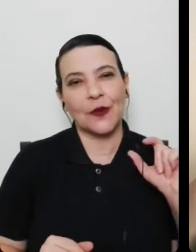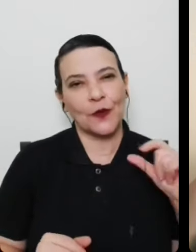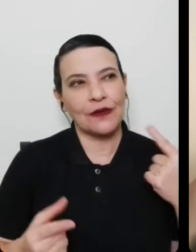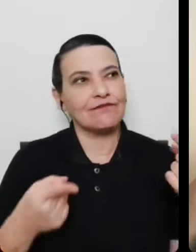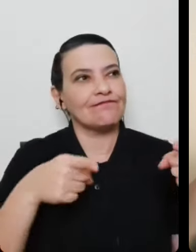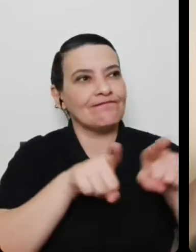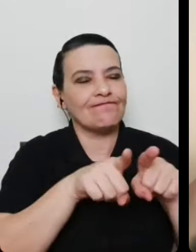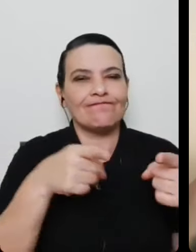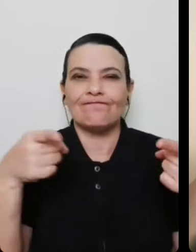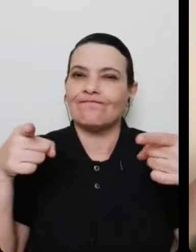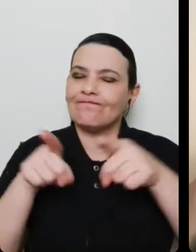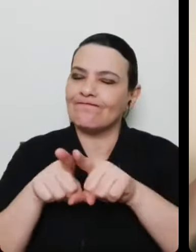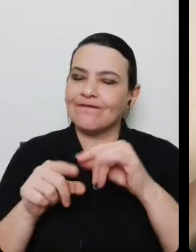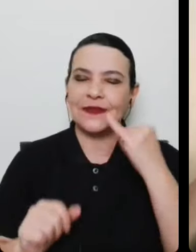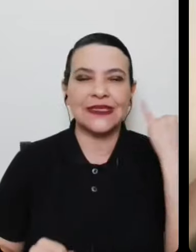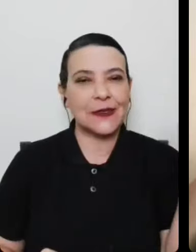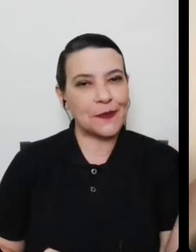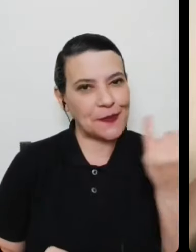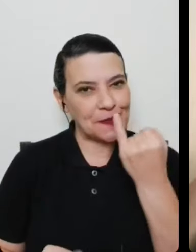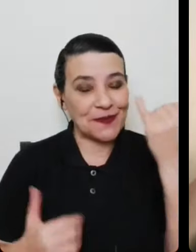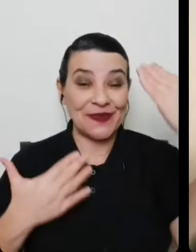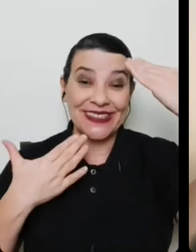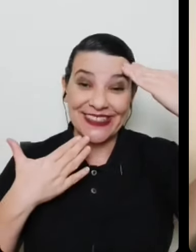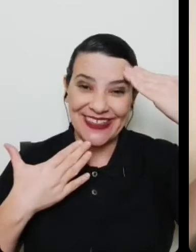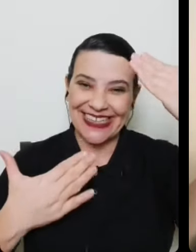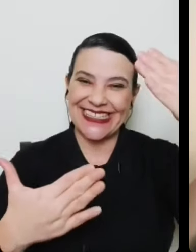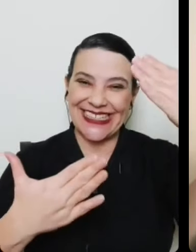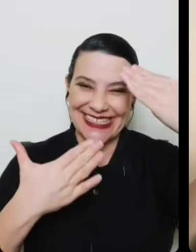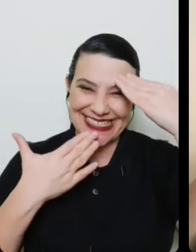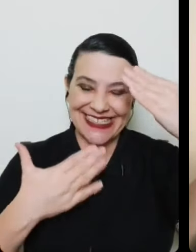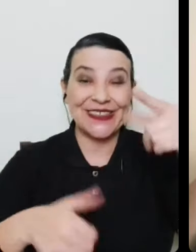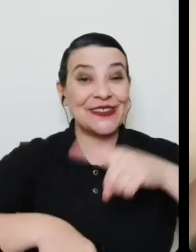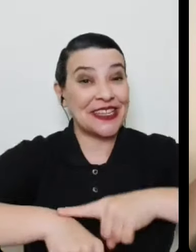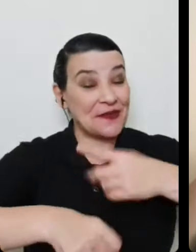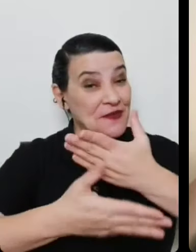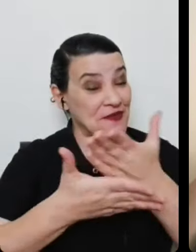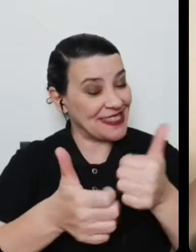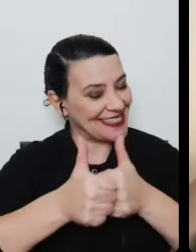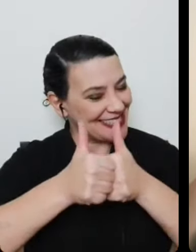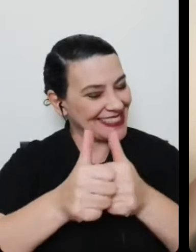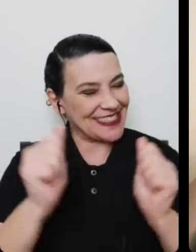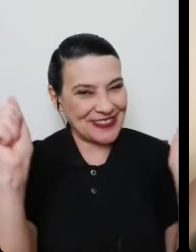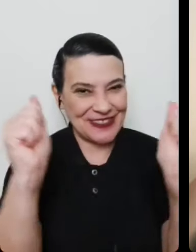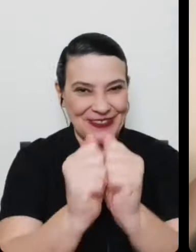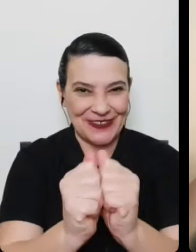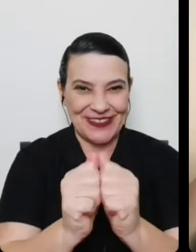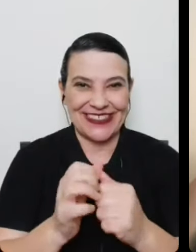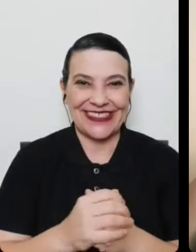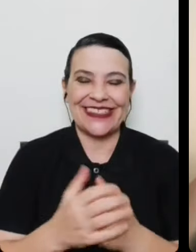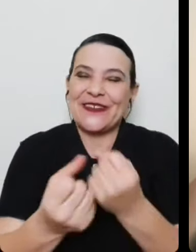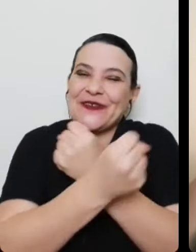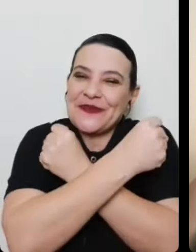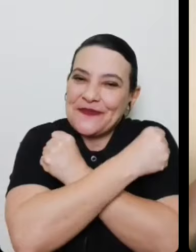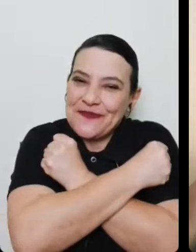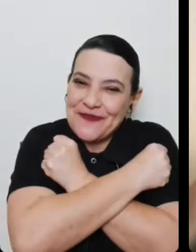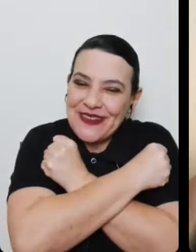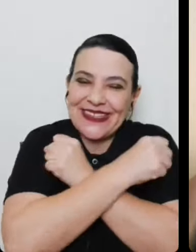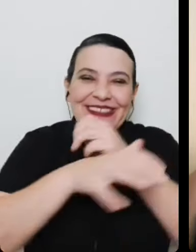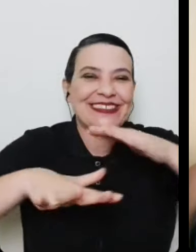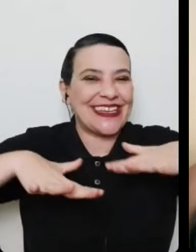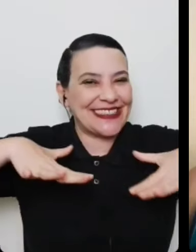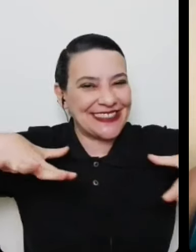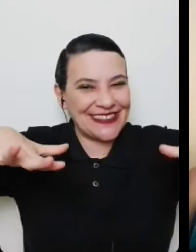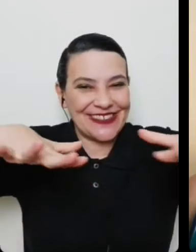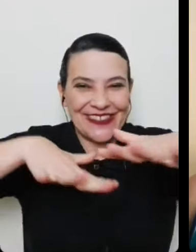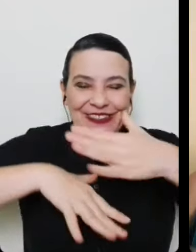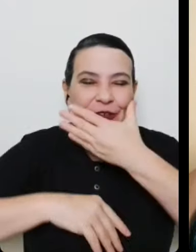muito proveitosas. Então agradeço aí esse tempo que vocês estiveram conosco. Um abraço a Um todas e abraço, gente. todos